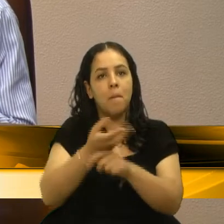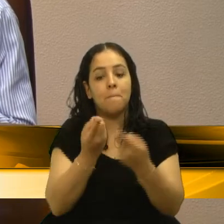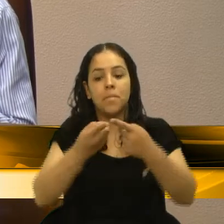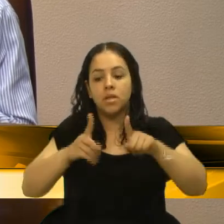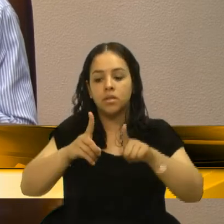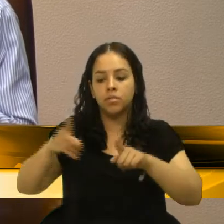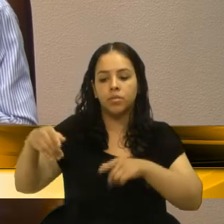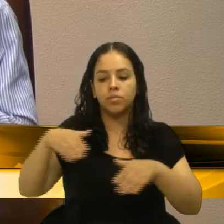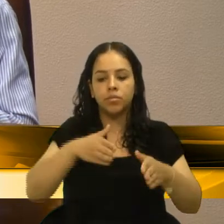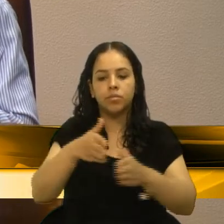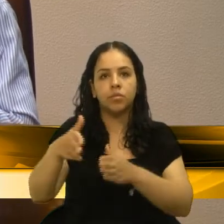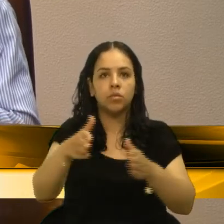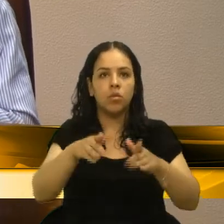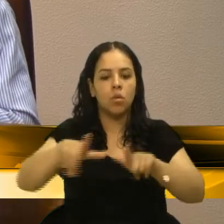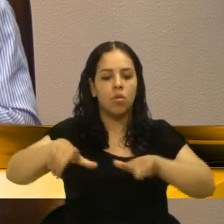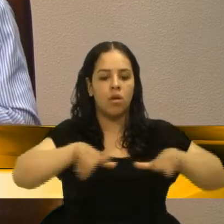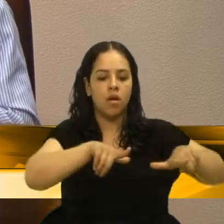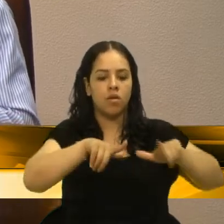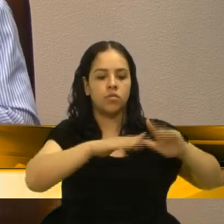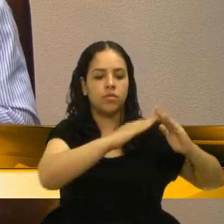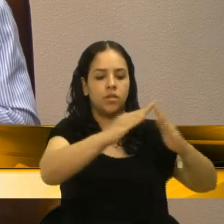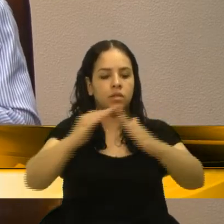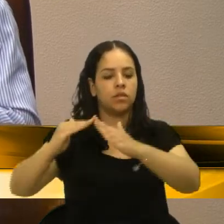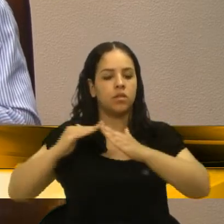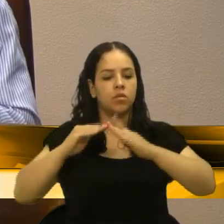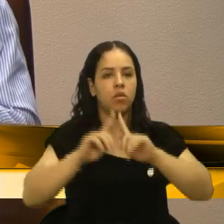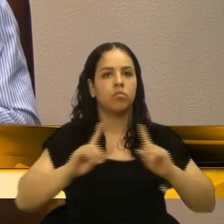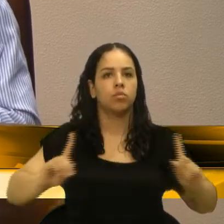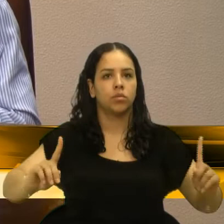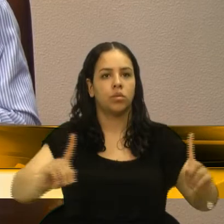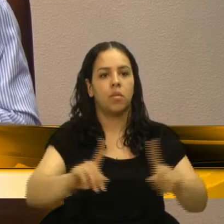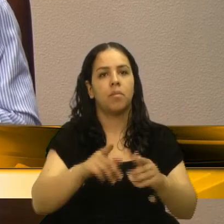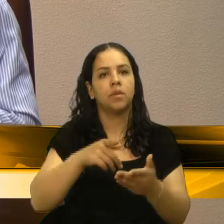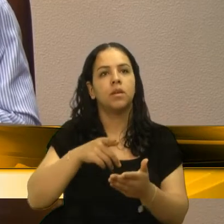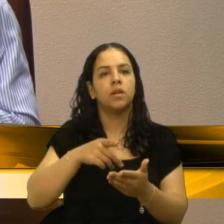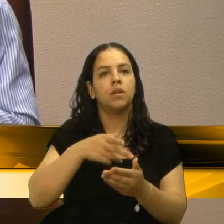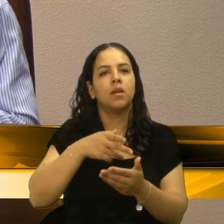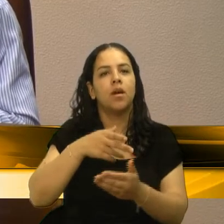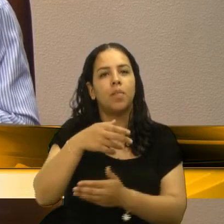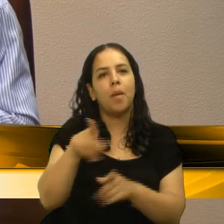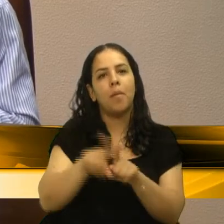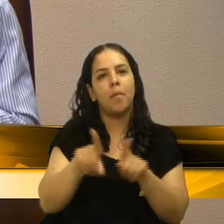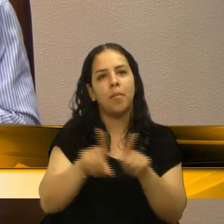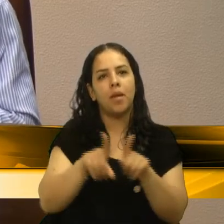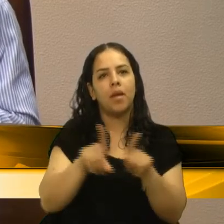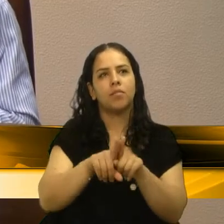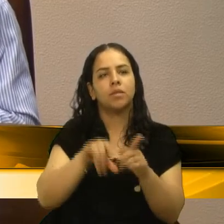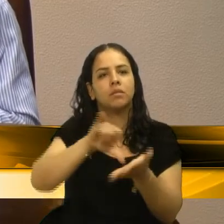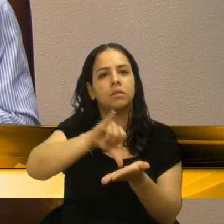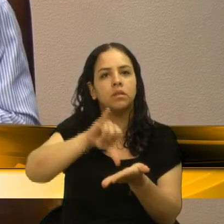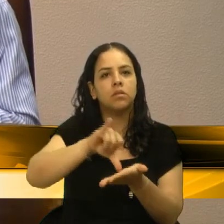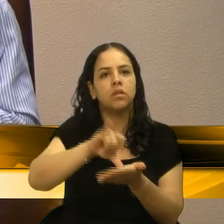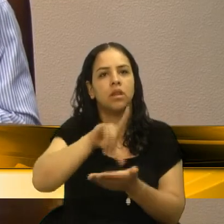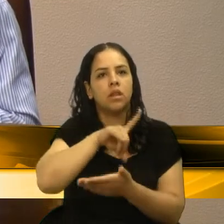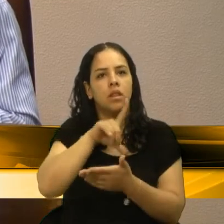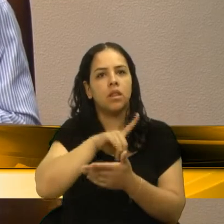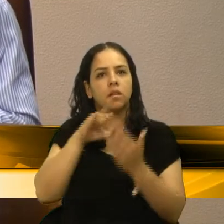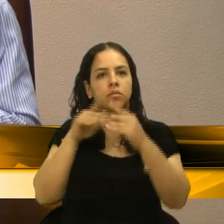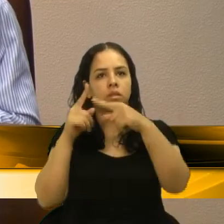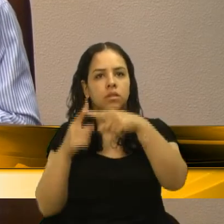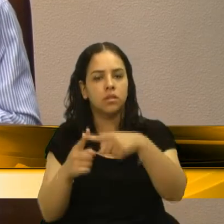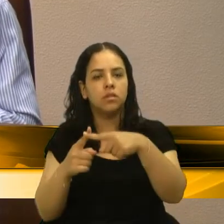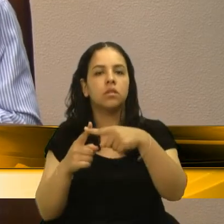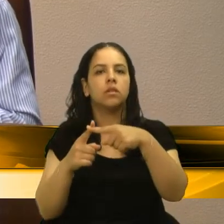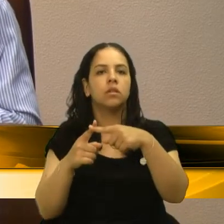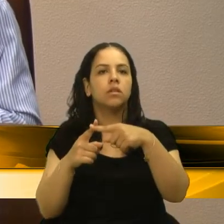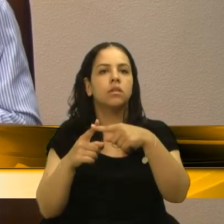como também os vizinhos ali ao entorno. Especialmente a Praça Dante, no horário das 19 horas, tem a missa paroquial. Também para a proteção do patrimônio público do